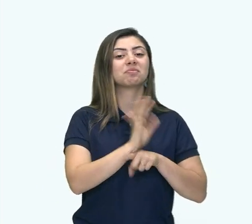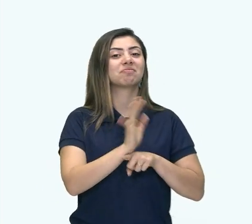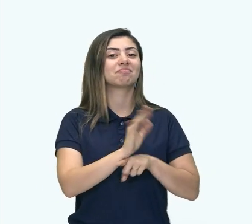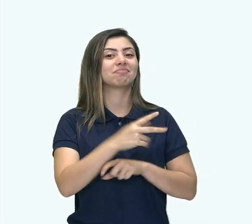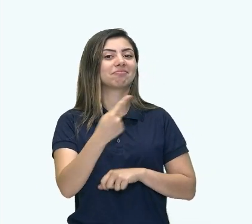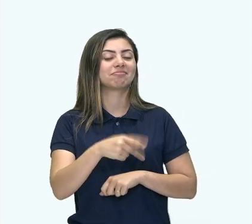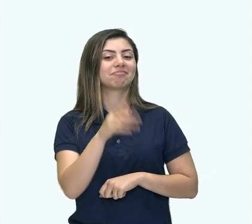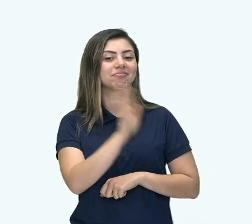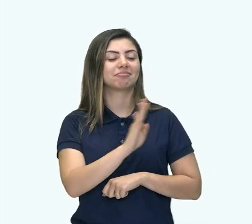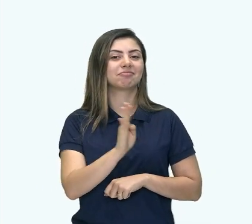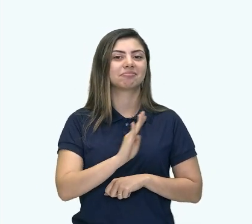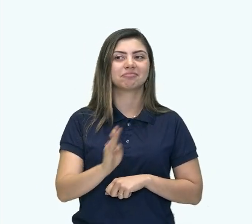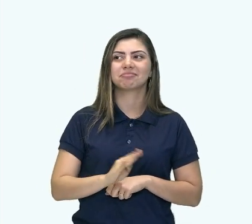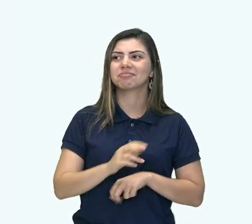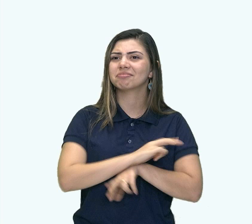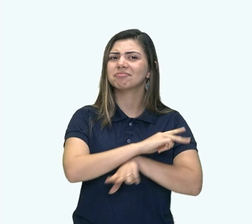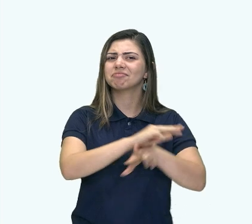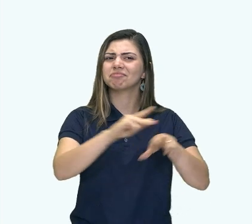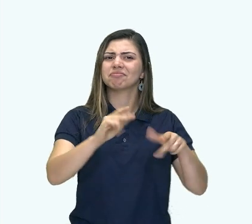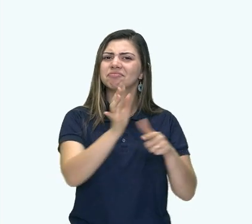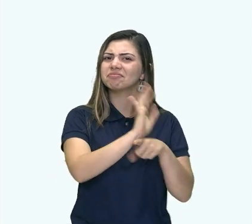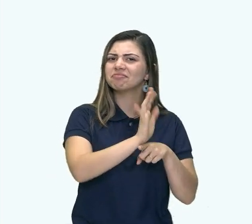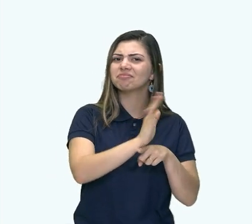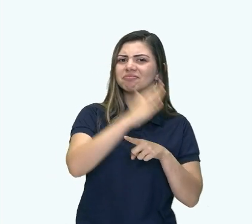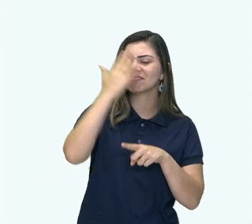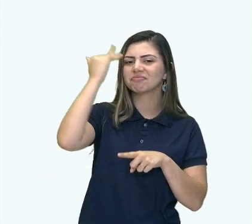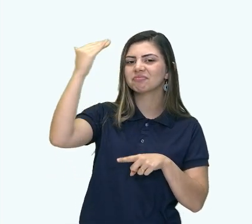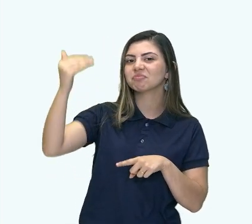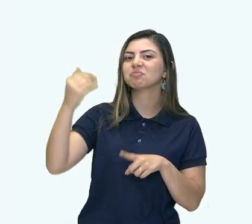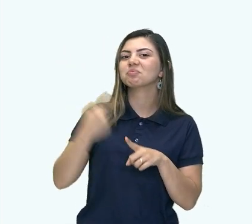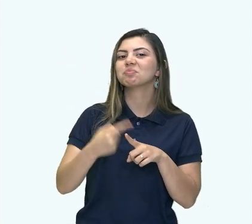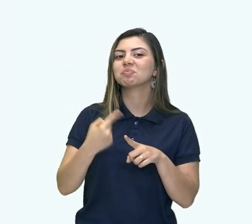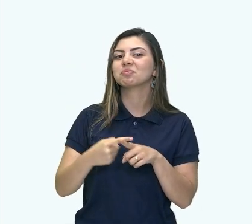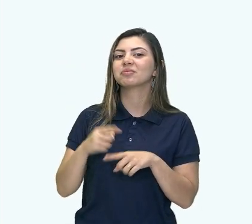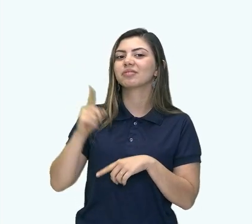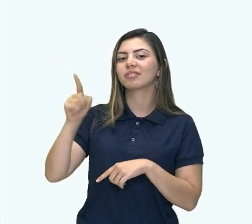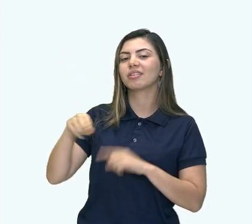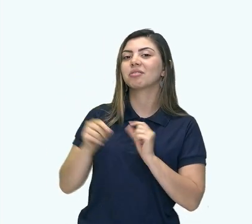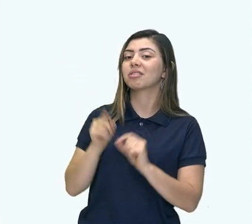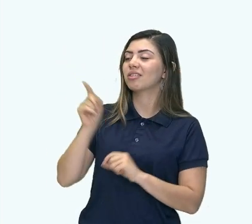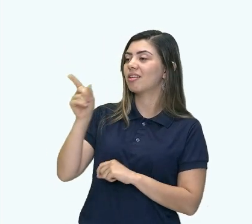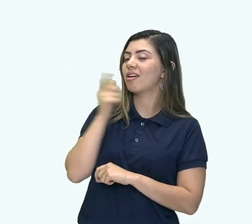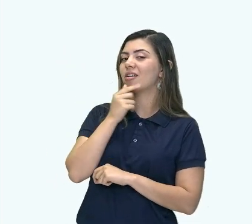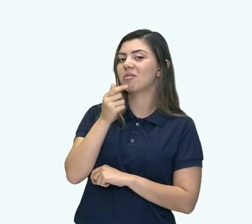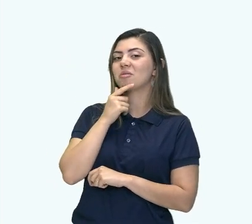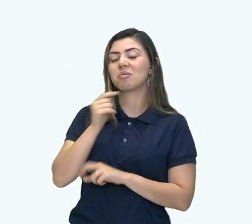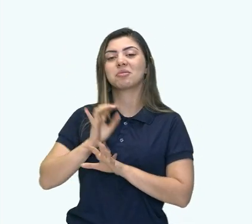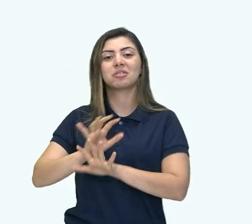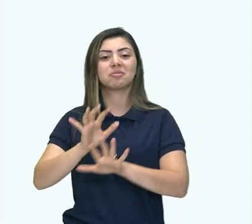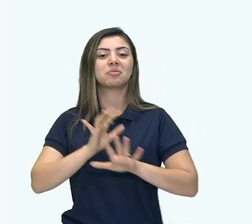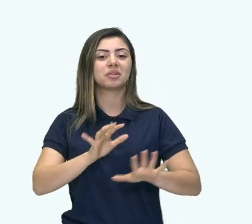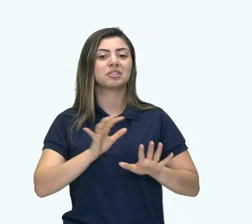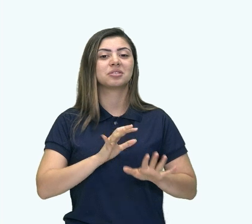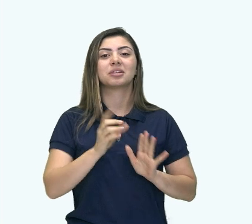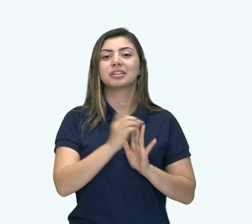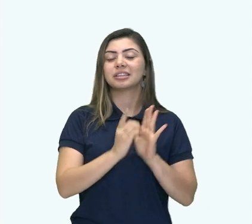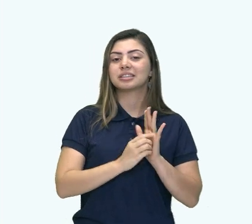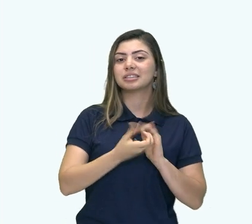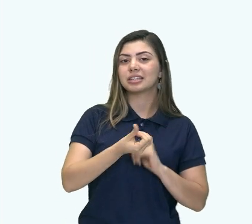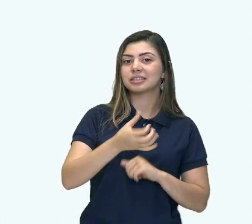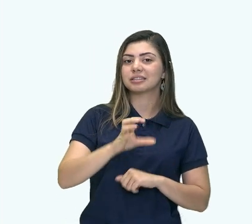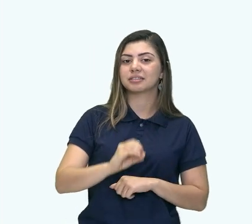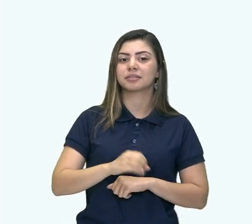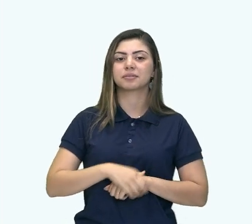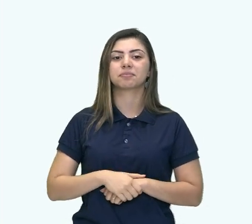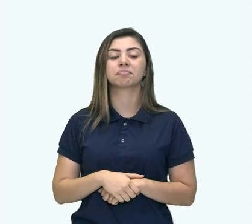Tropa de Elite, Cidade de Deus, sabe que isso aqui é herança do que é escrito na pós-modernidade na década de 60 e 70. Então, na nossa biografia